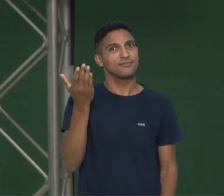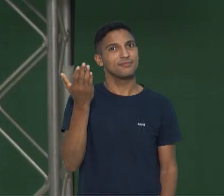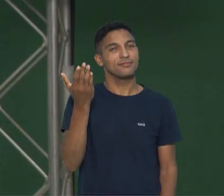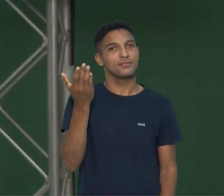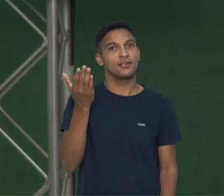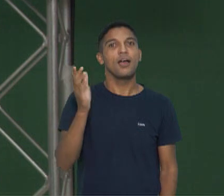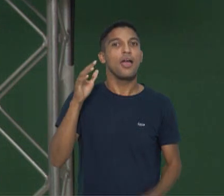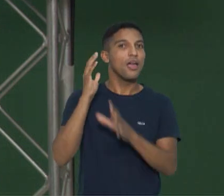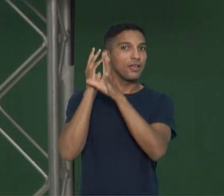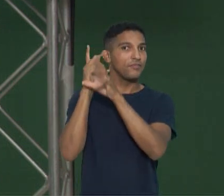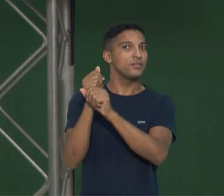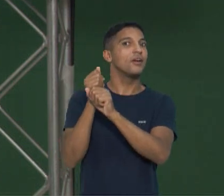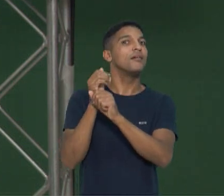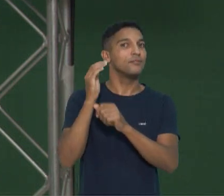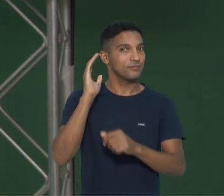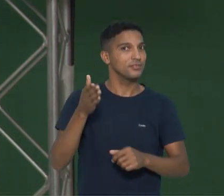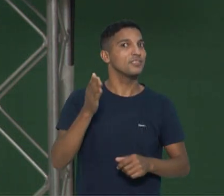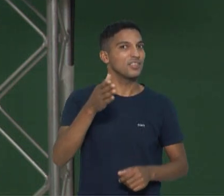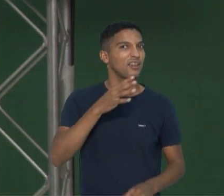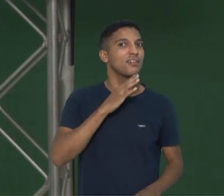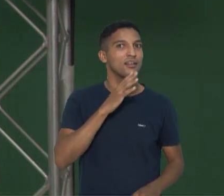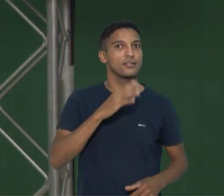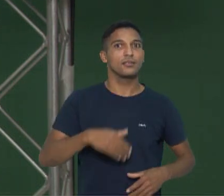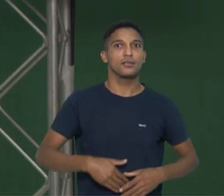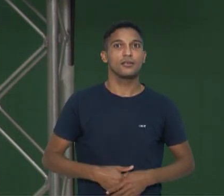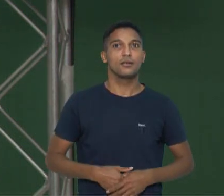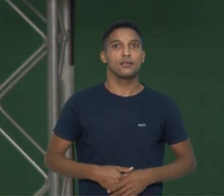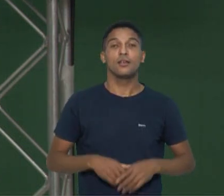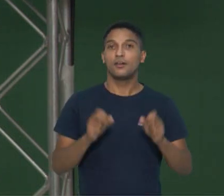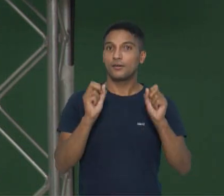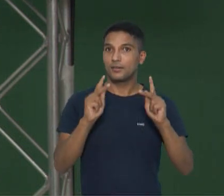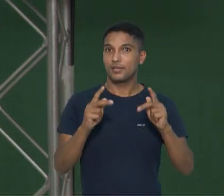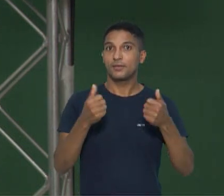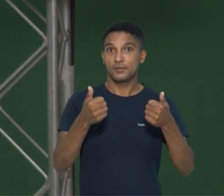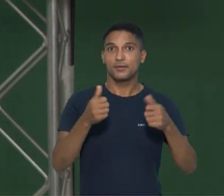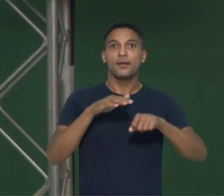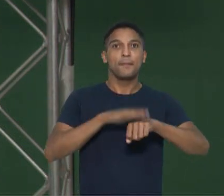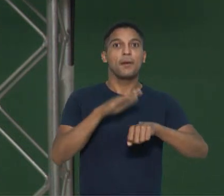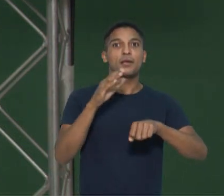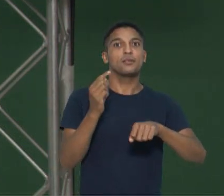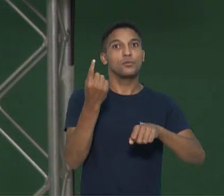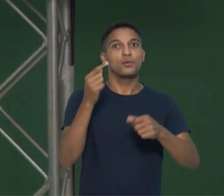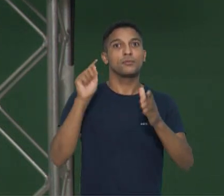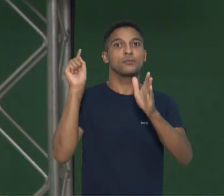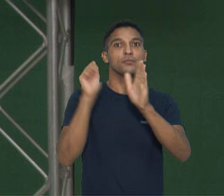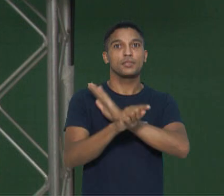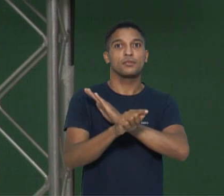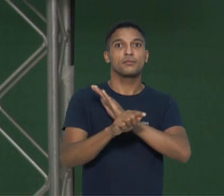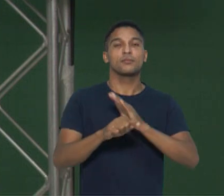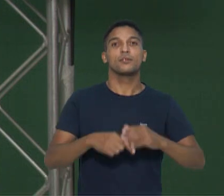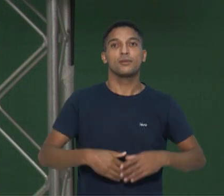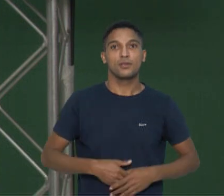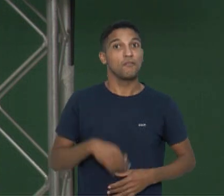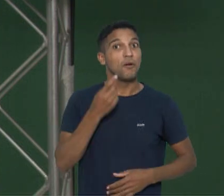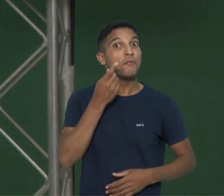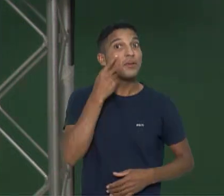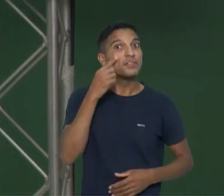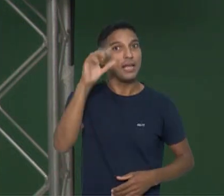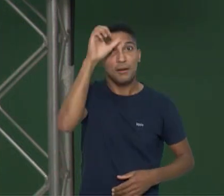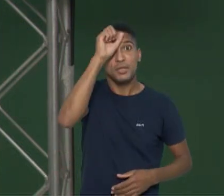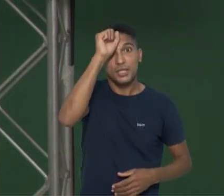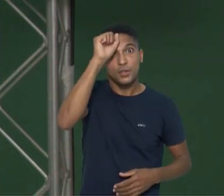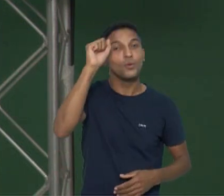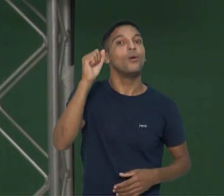uma revisão para a gente, certo? Ok, então, mais uma questãozinha para a gente ver se gravou tudo e